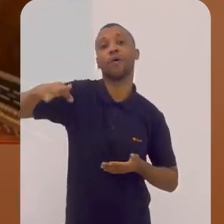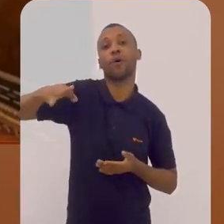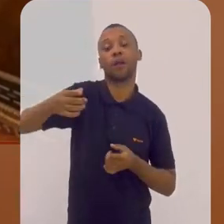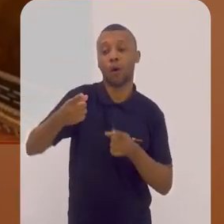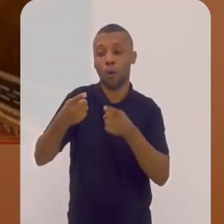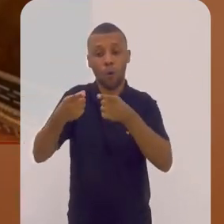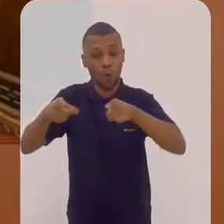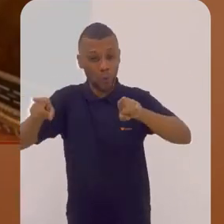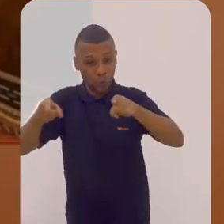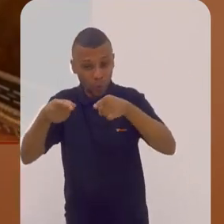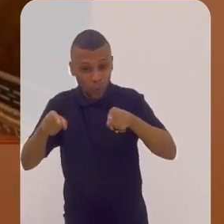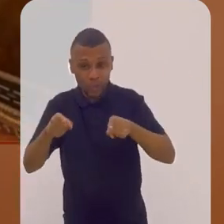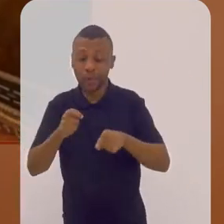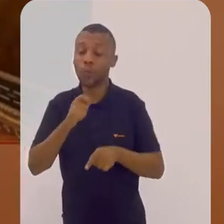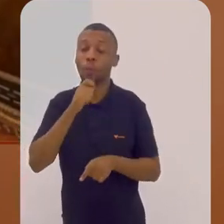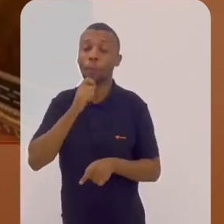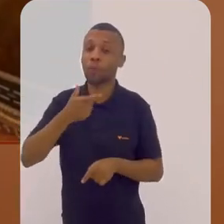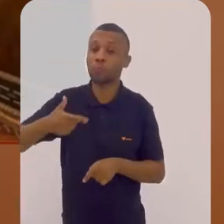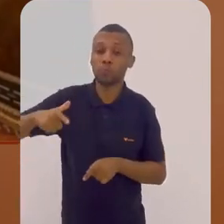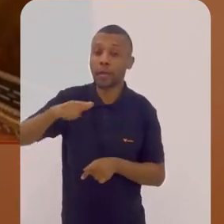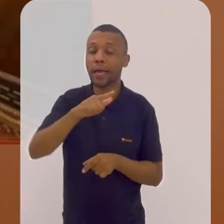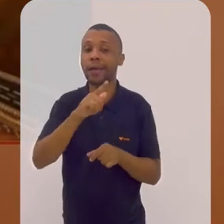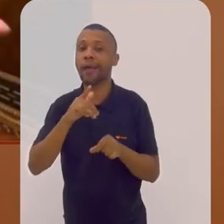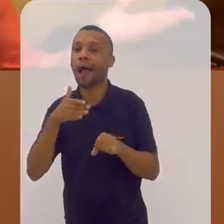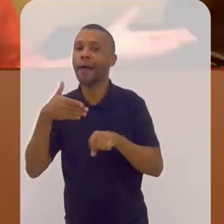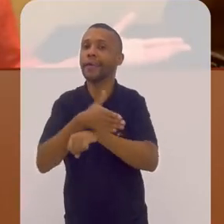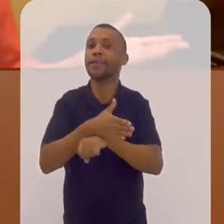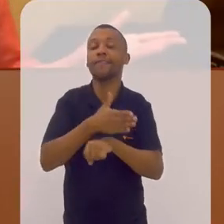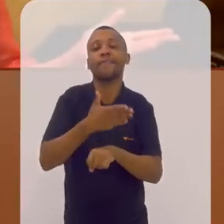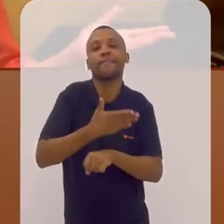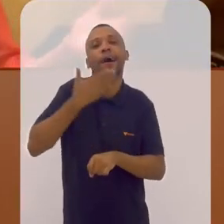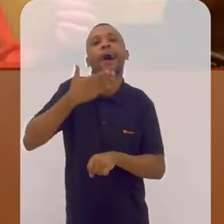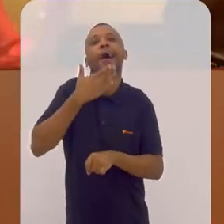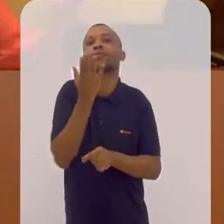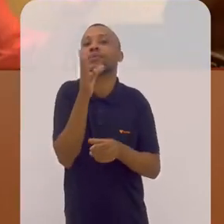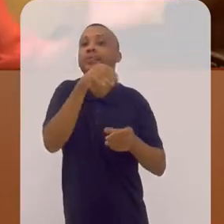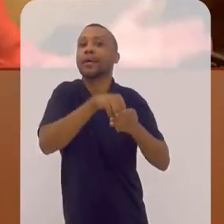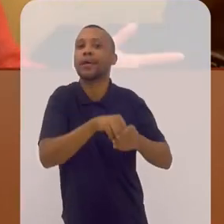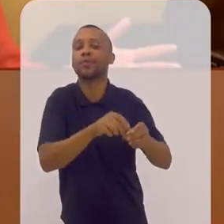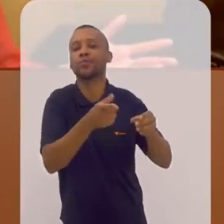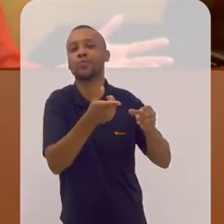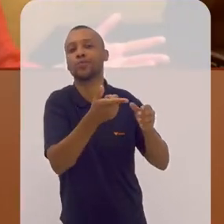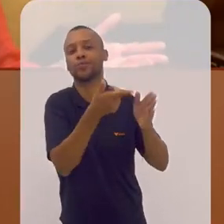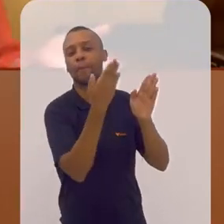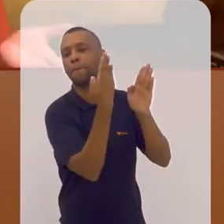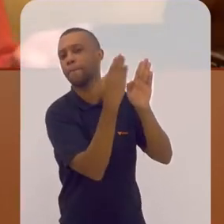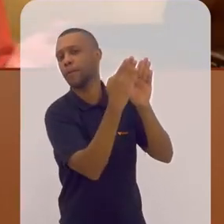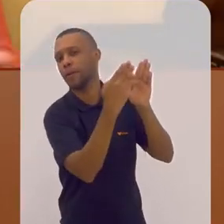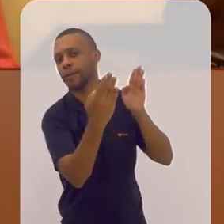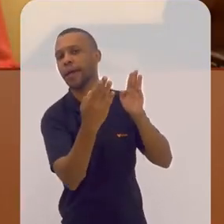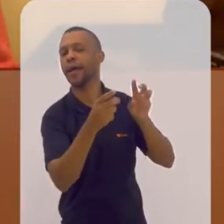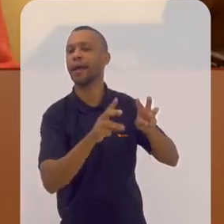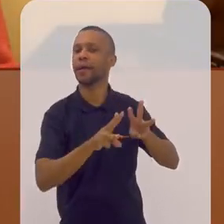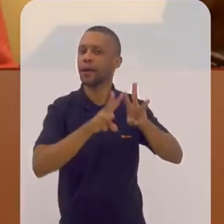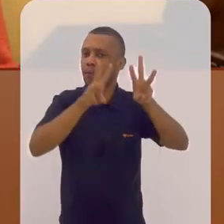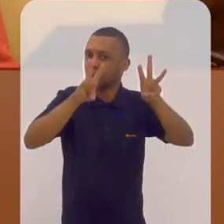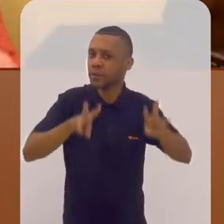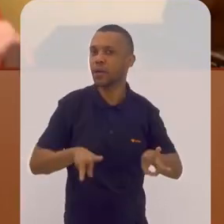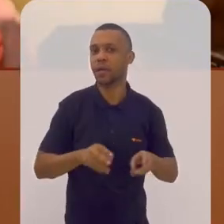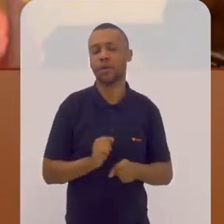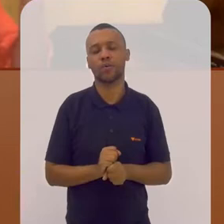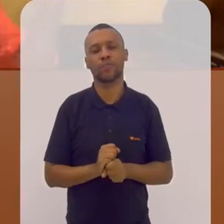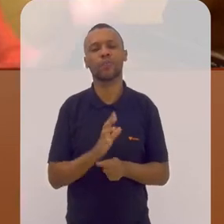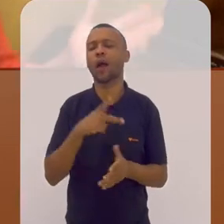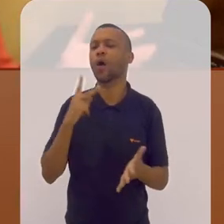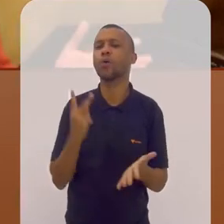não têm acesso fácil a esses repertórios manuscritos em arquivos. Então, o que acaba acontecendo?